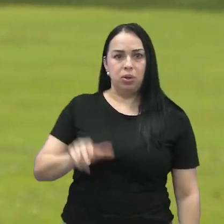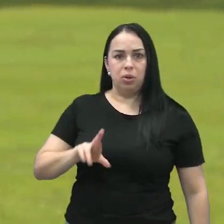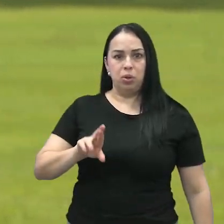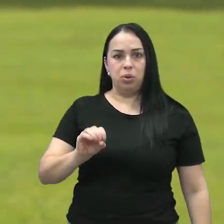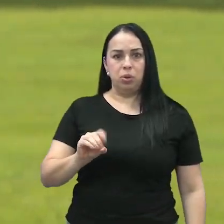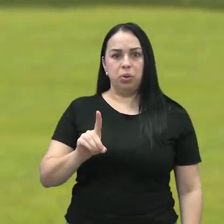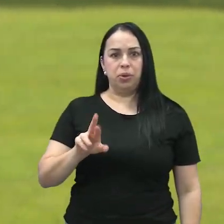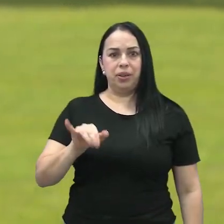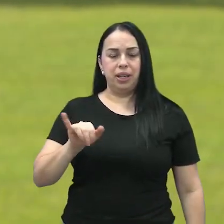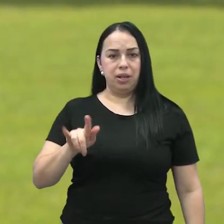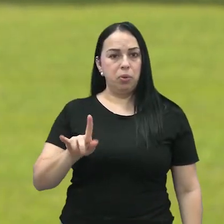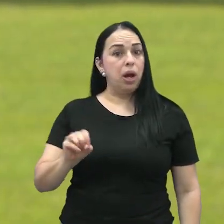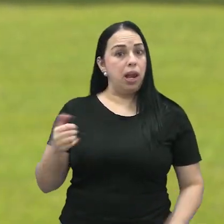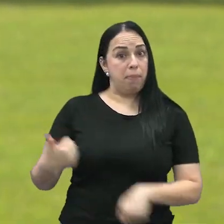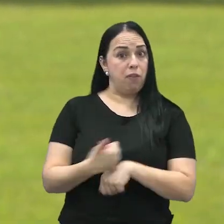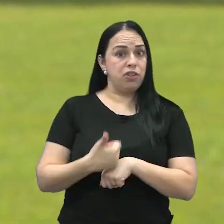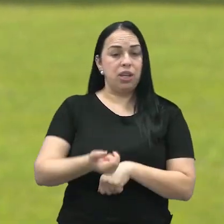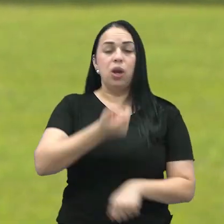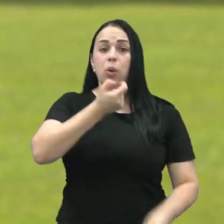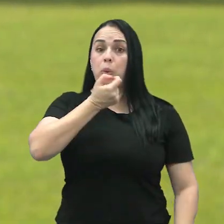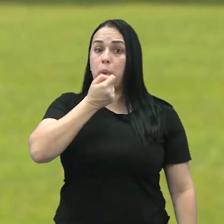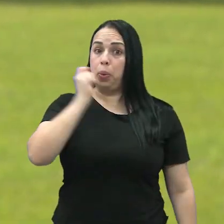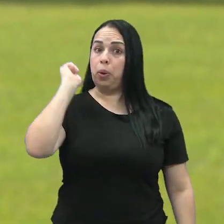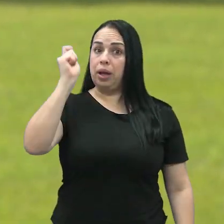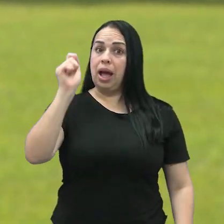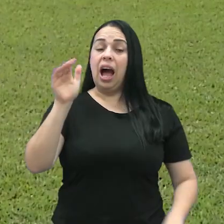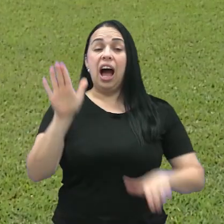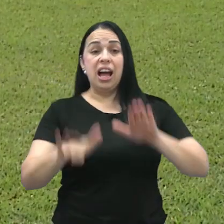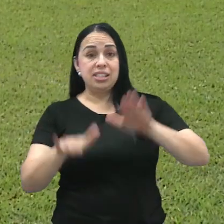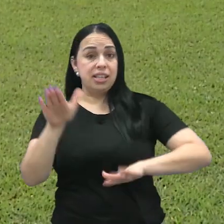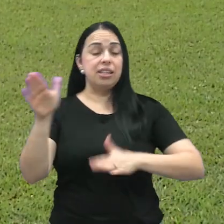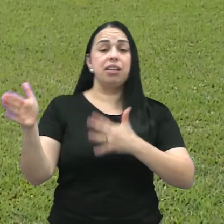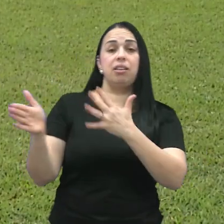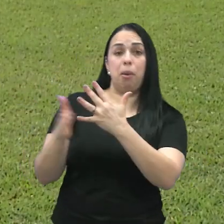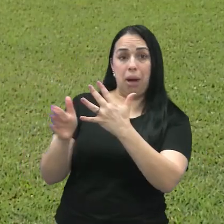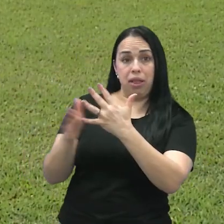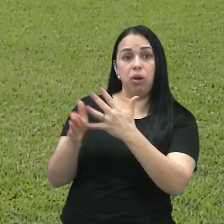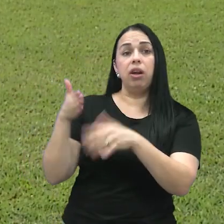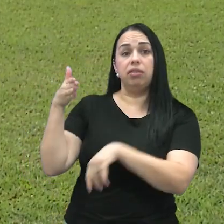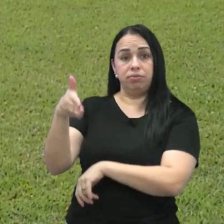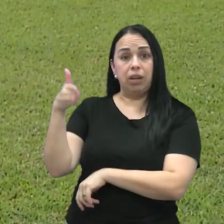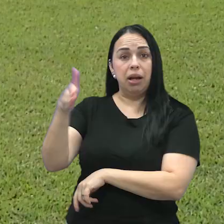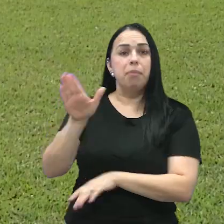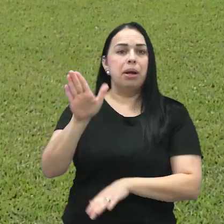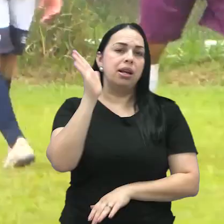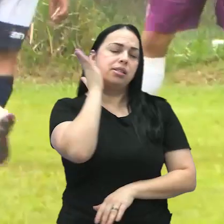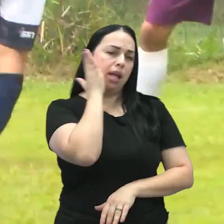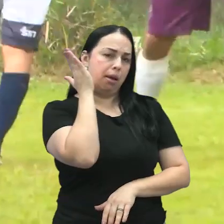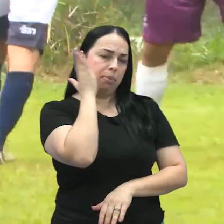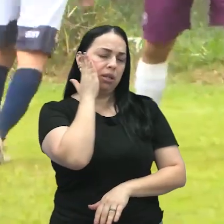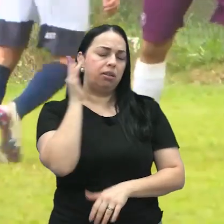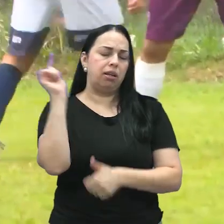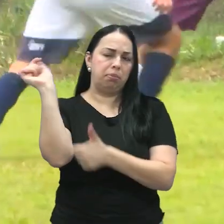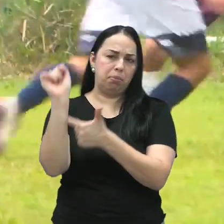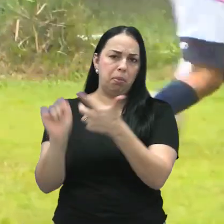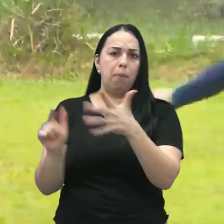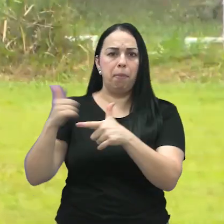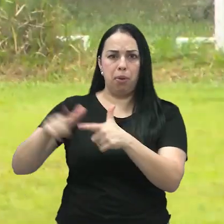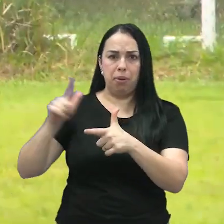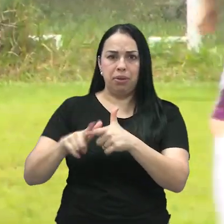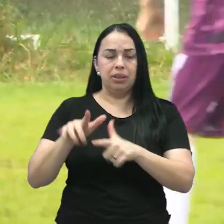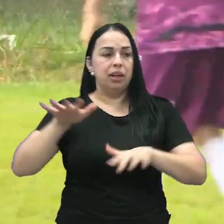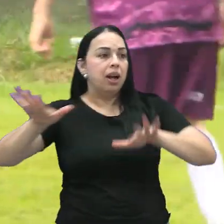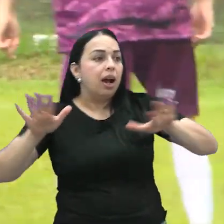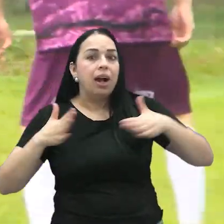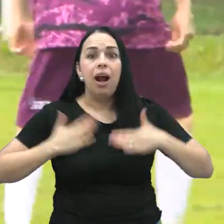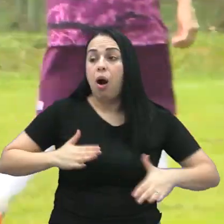árbitro profissional e, vez ou outra, apita também no amador. Então, conhece bem as dificuldades do jogo. Ele sabe que controlar os